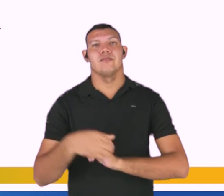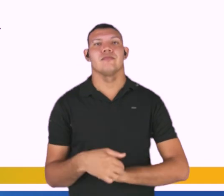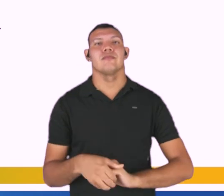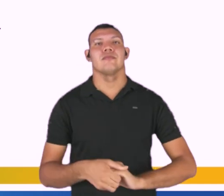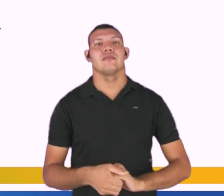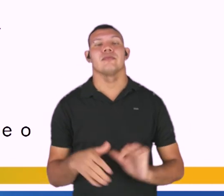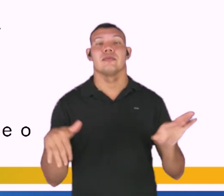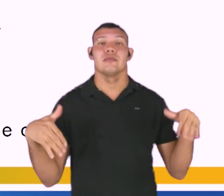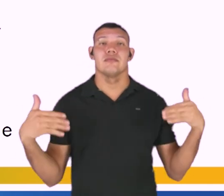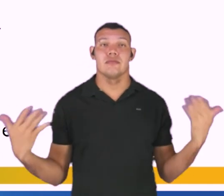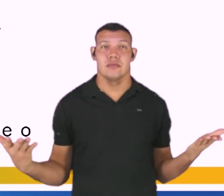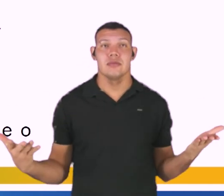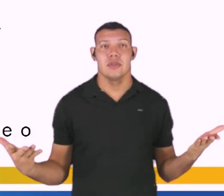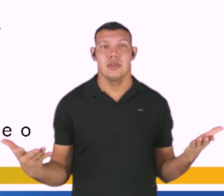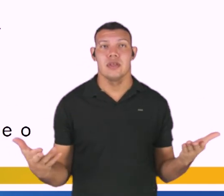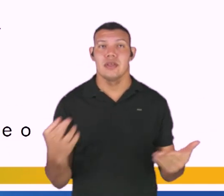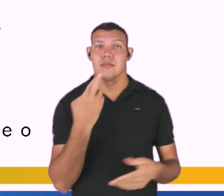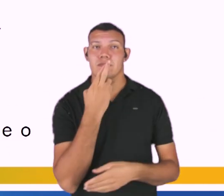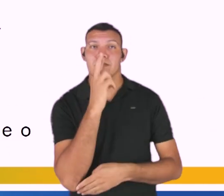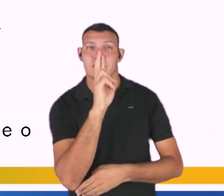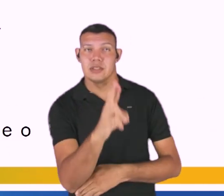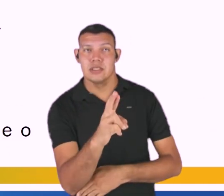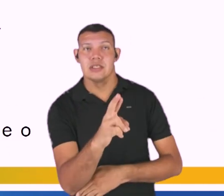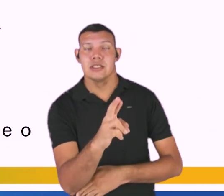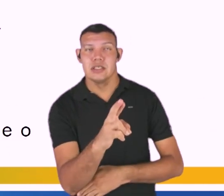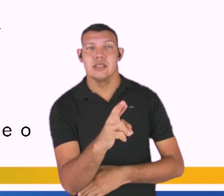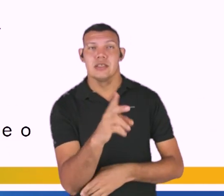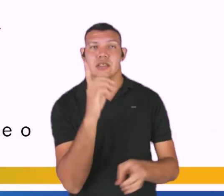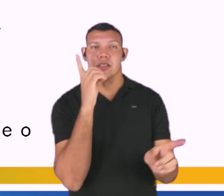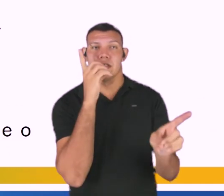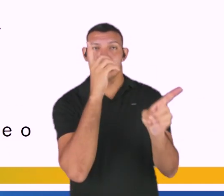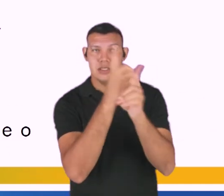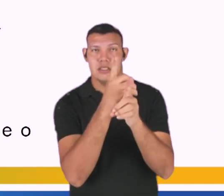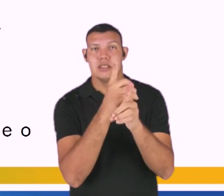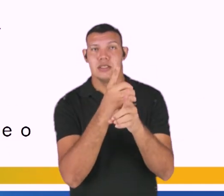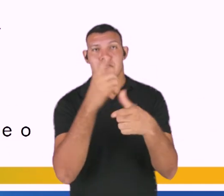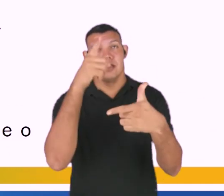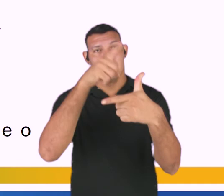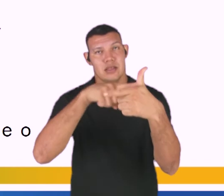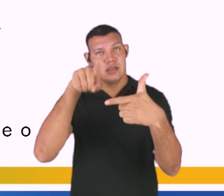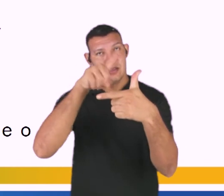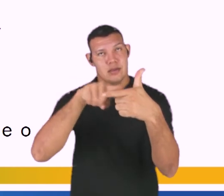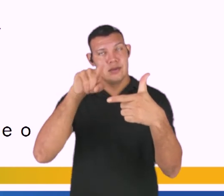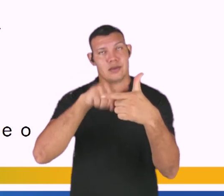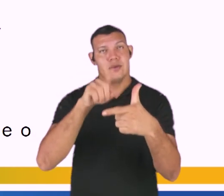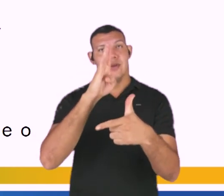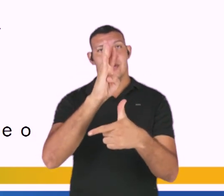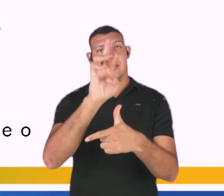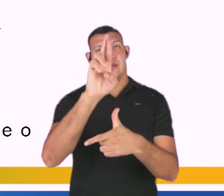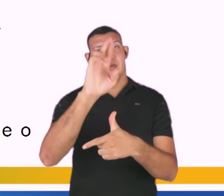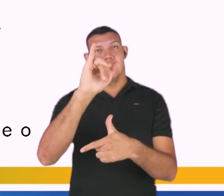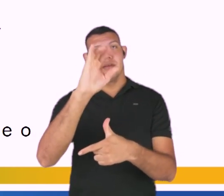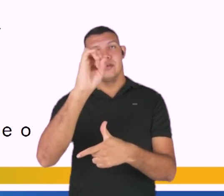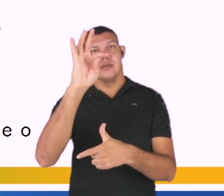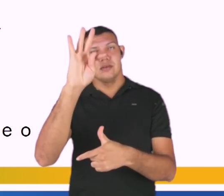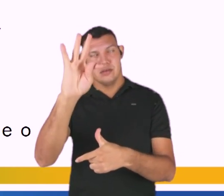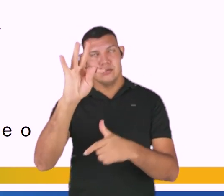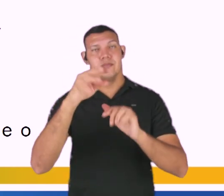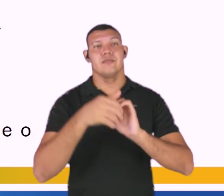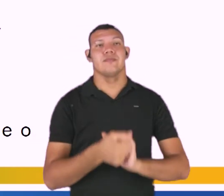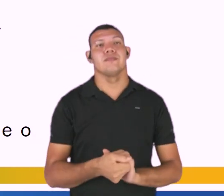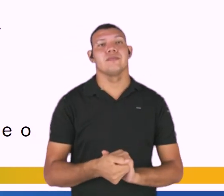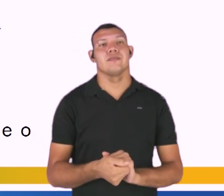gente Então nesse caso nós podemos encontrar com dispositivo de hoje o Finn um quociente